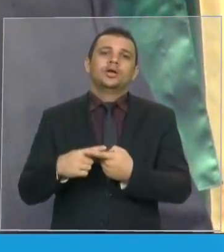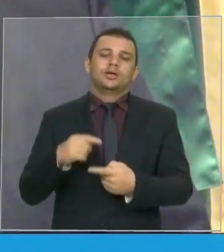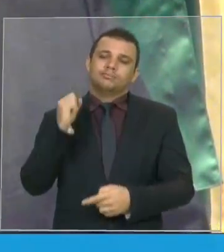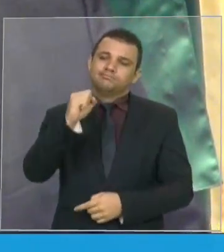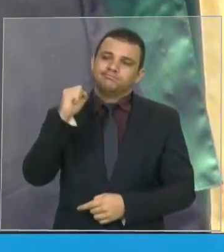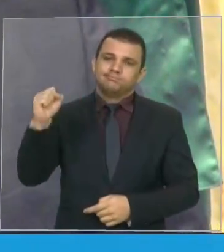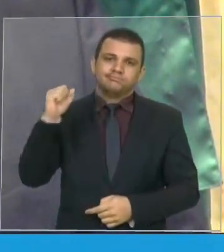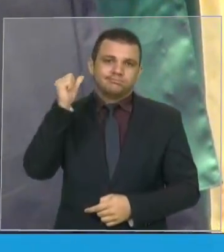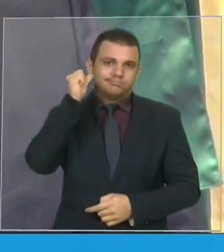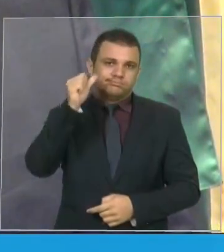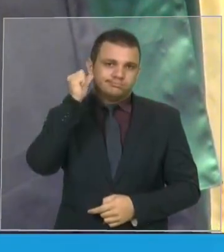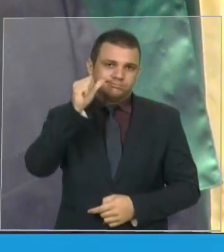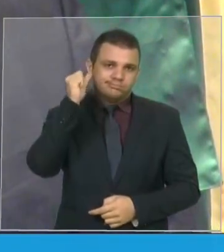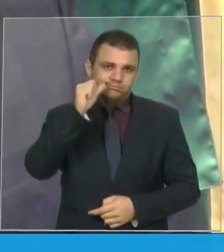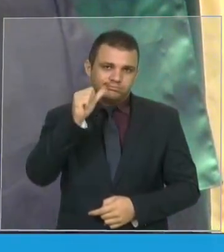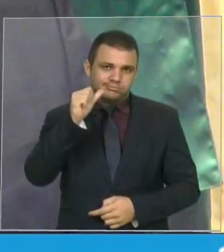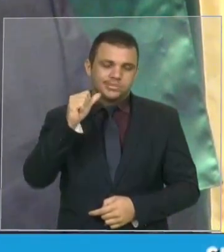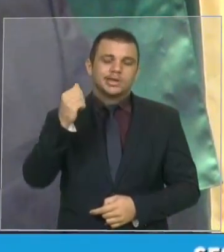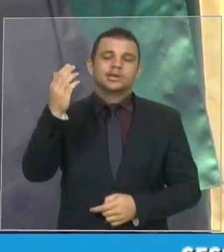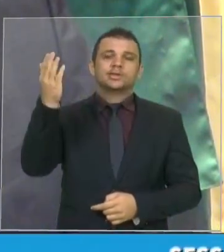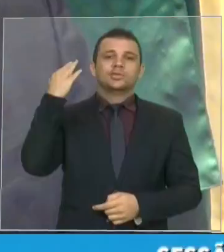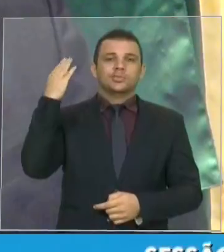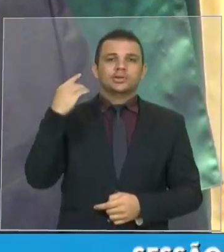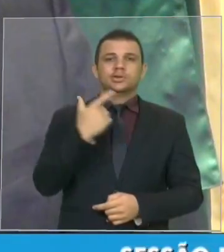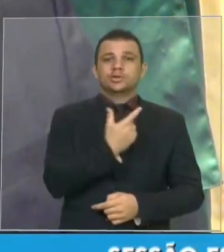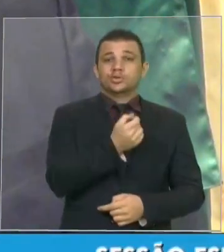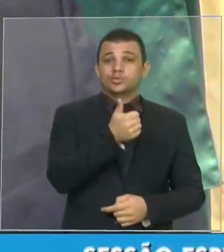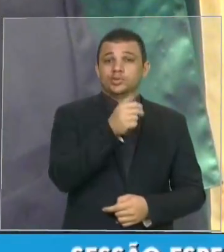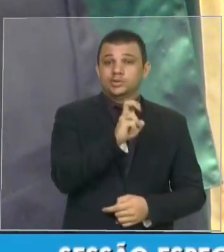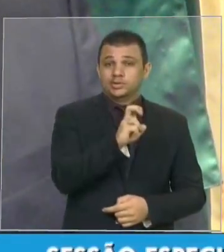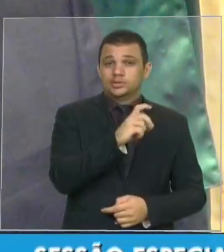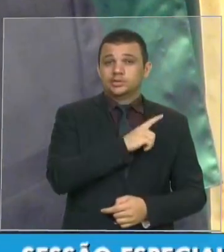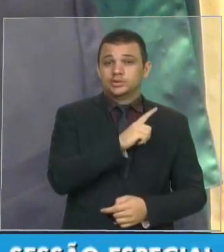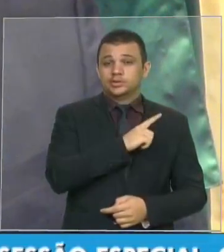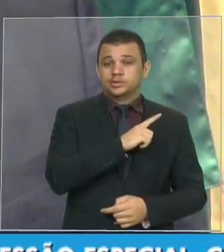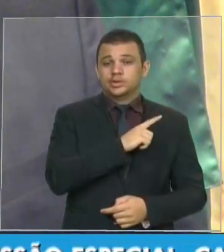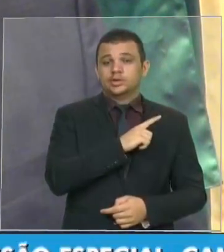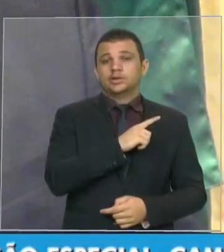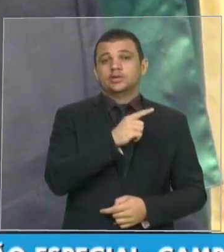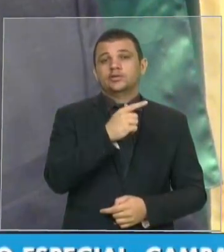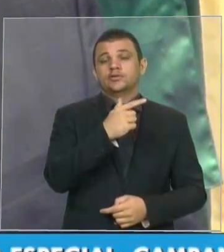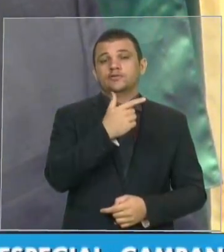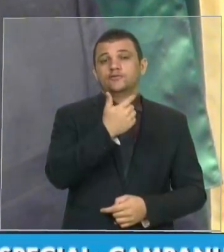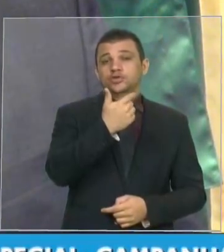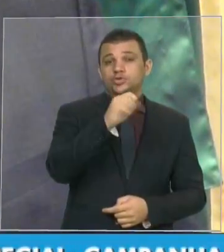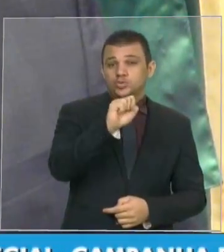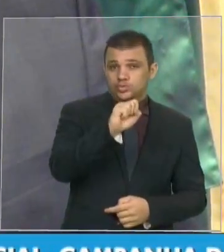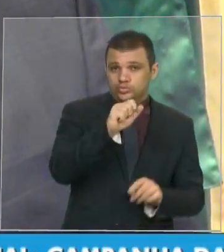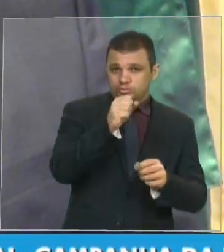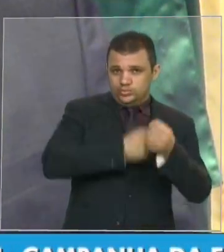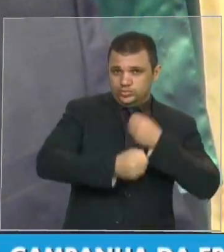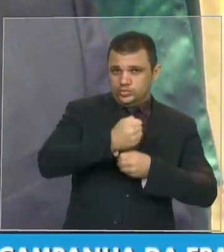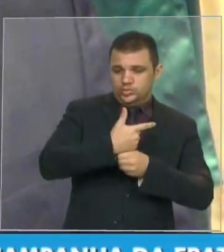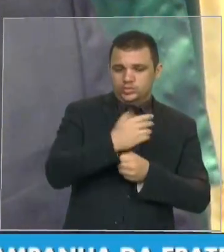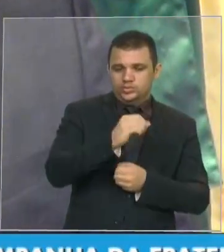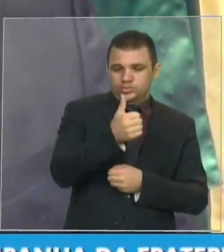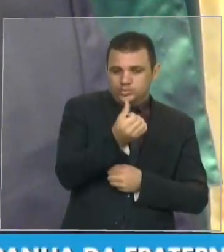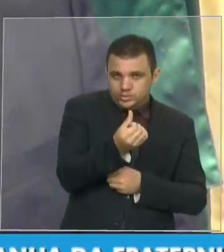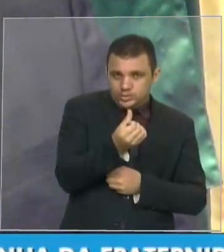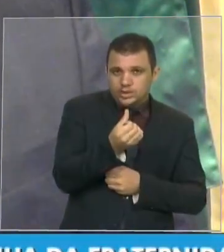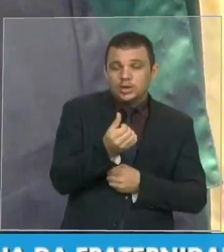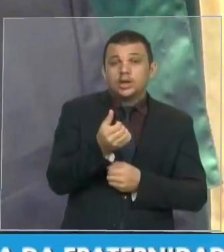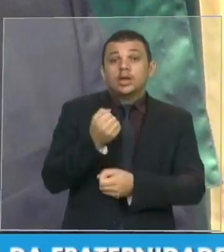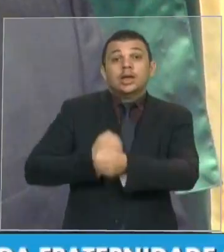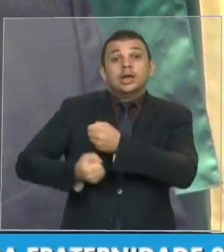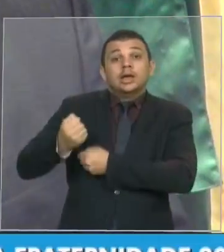2015, 28 em 2016, e ano passado nós tivemos 50 feminicídios. Então, apesar de toda a